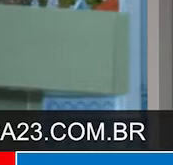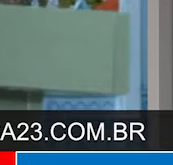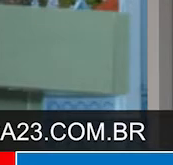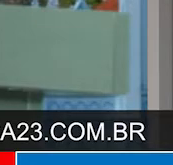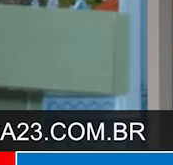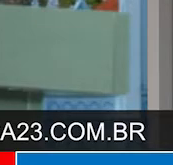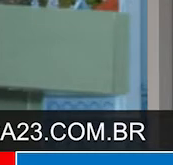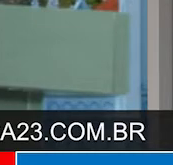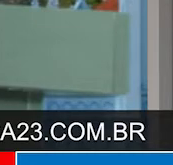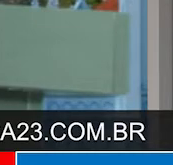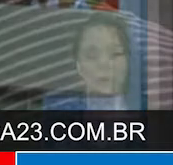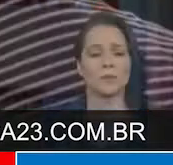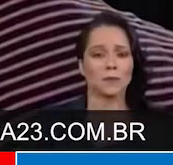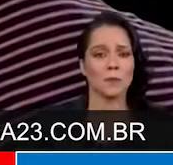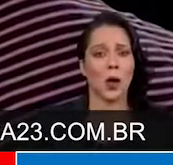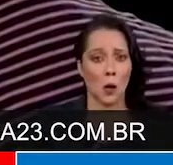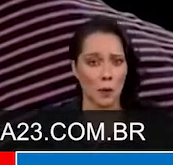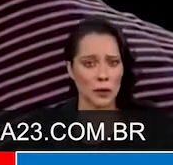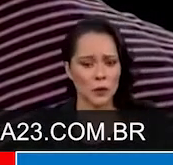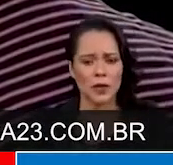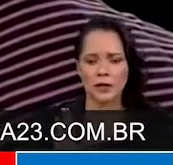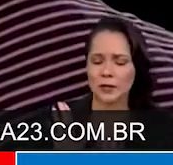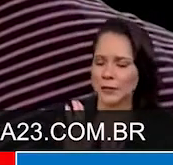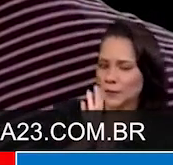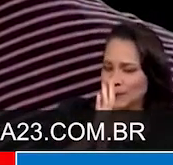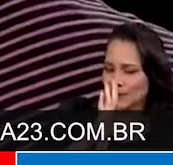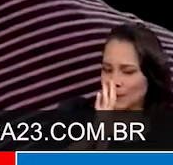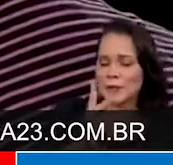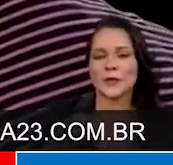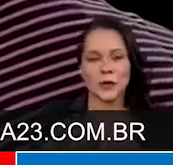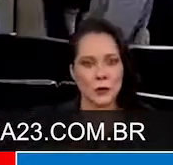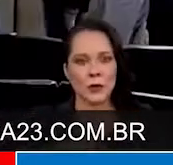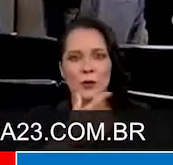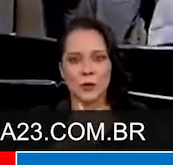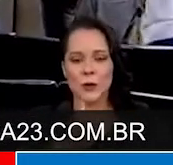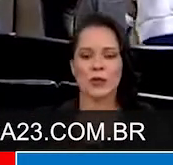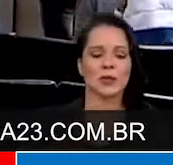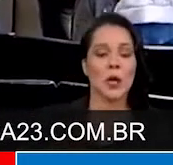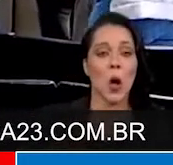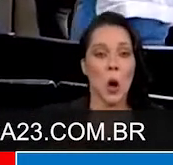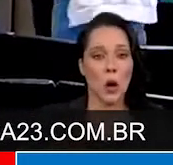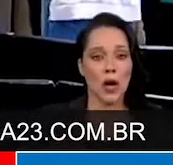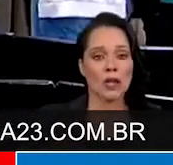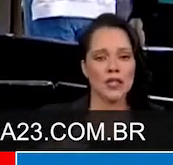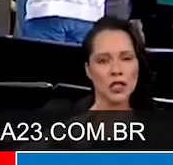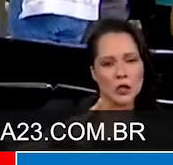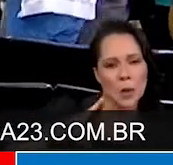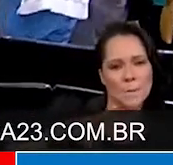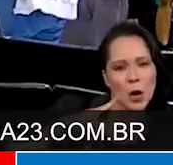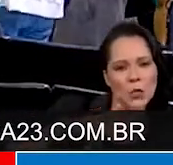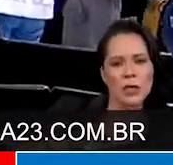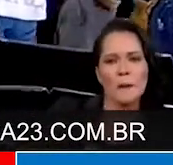Vamos acompanhar a informação. Uma doença silenciosa e que afeta os homens. O câncer de próstata é o